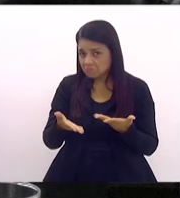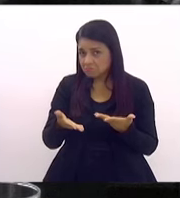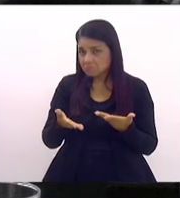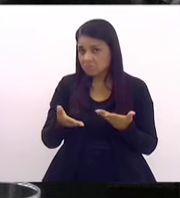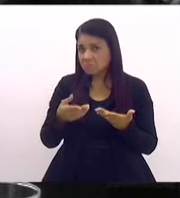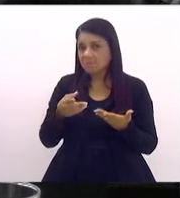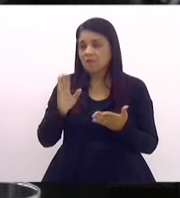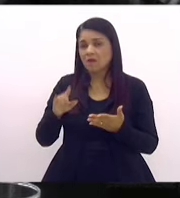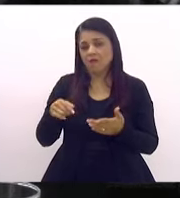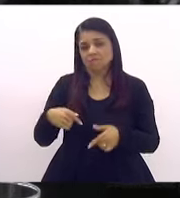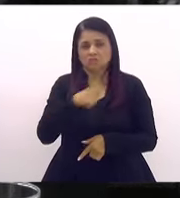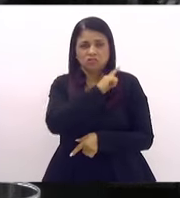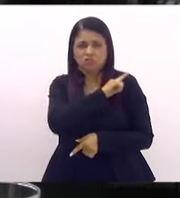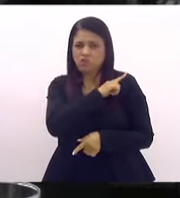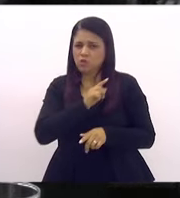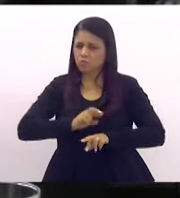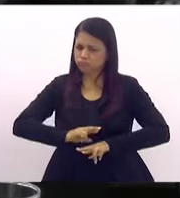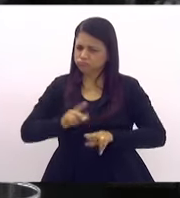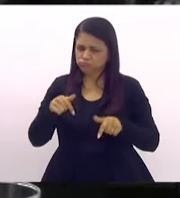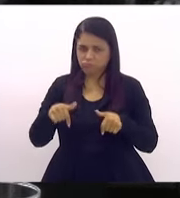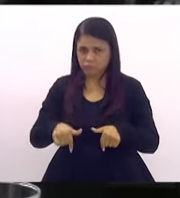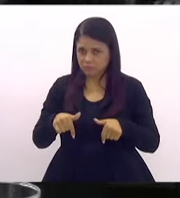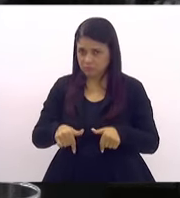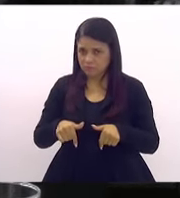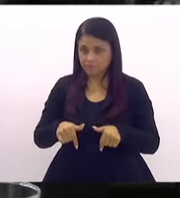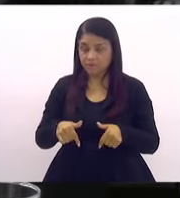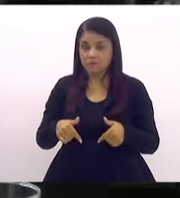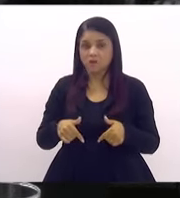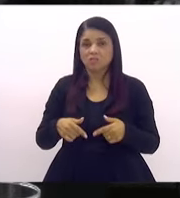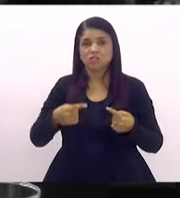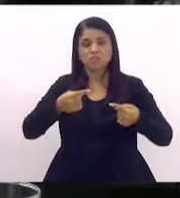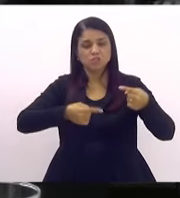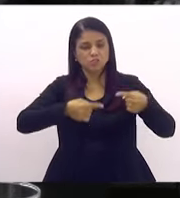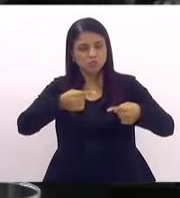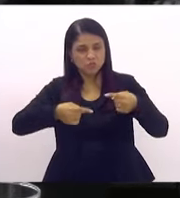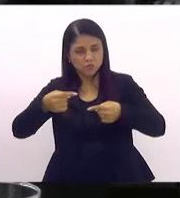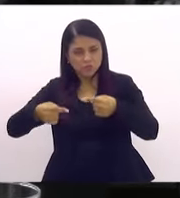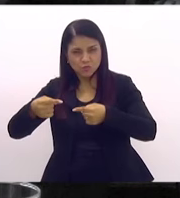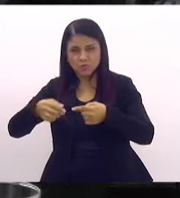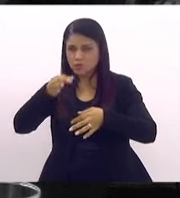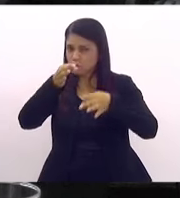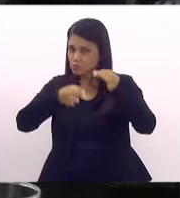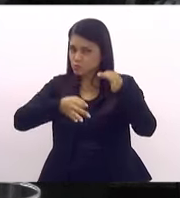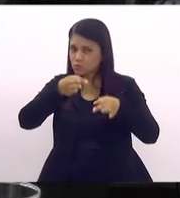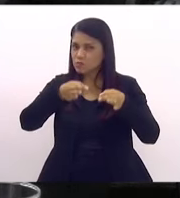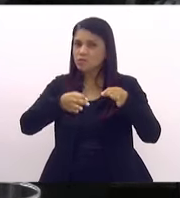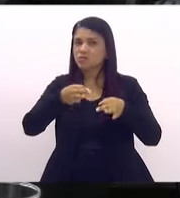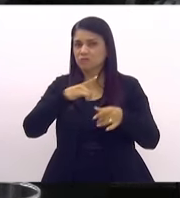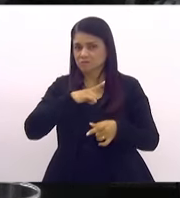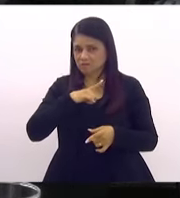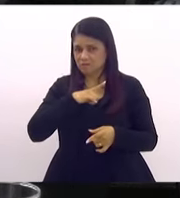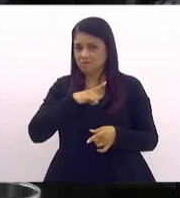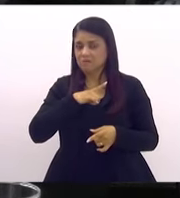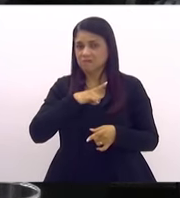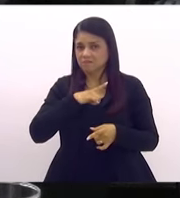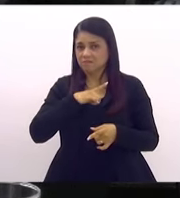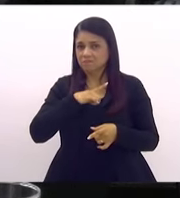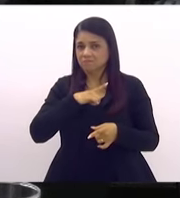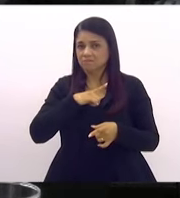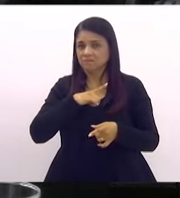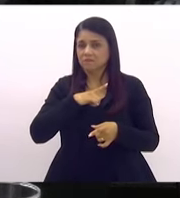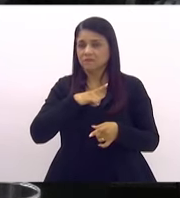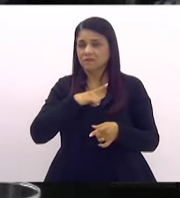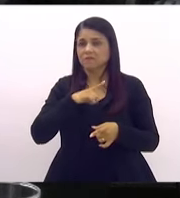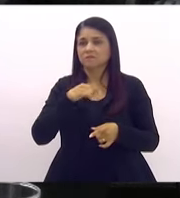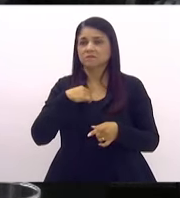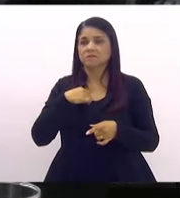não nessa gestão, uma grande discussão jurídica e também passando pelo viés